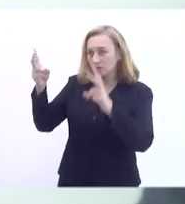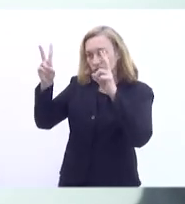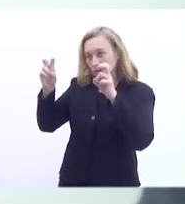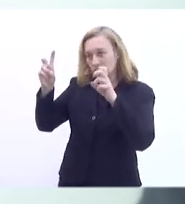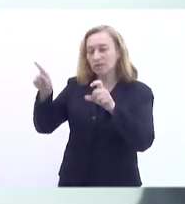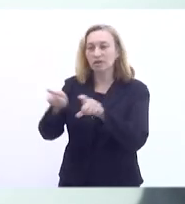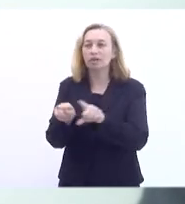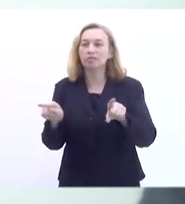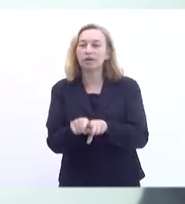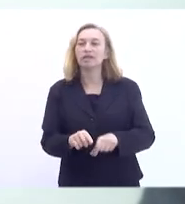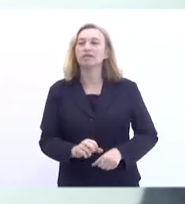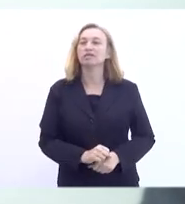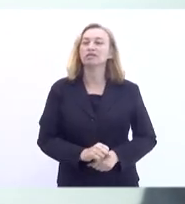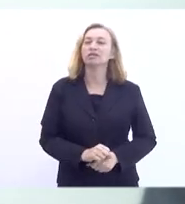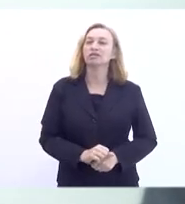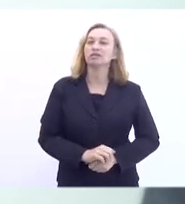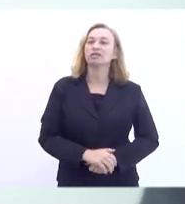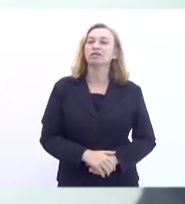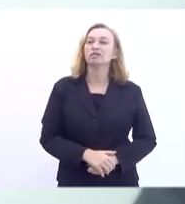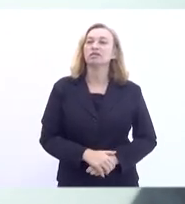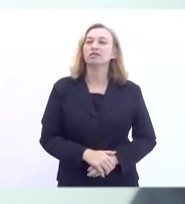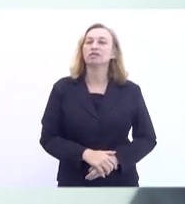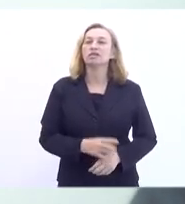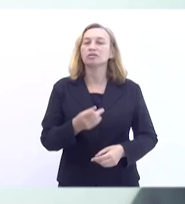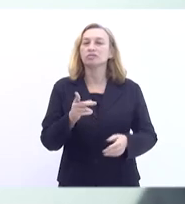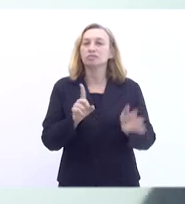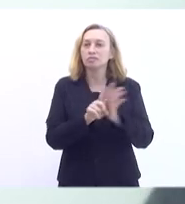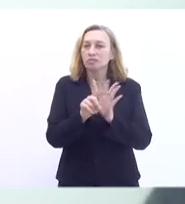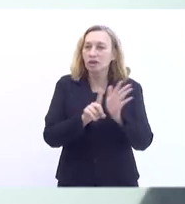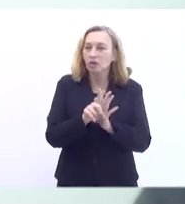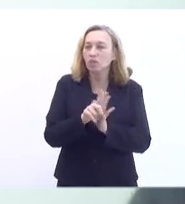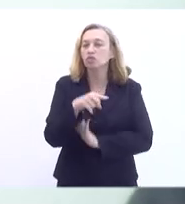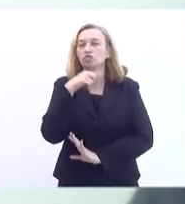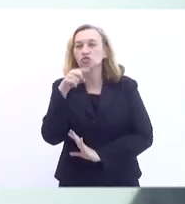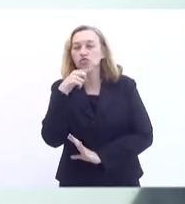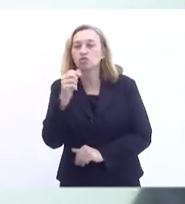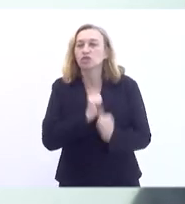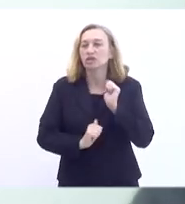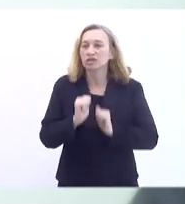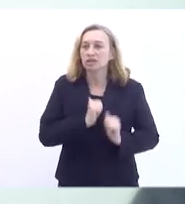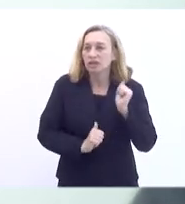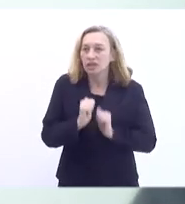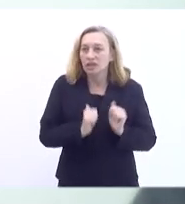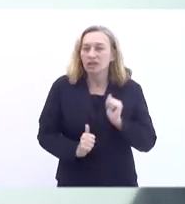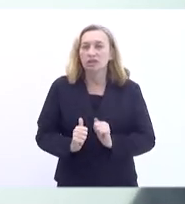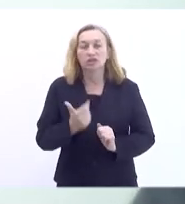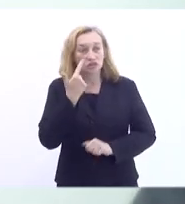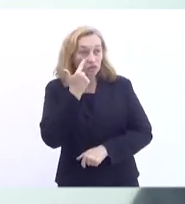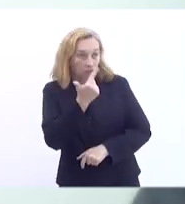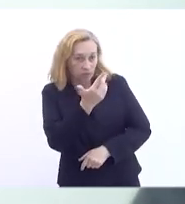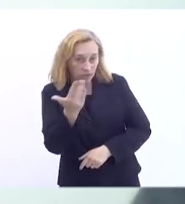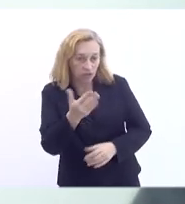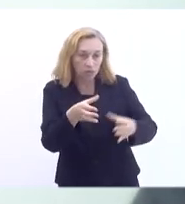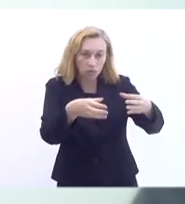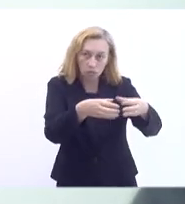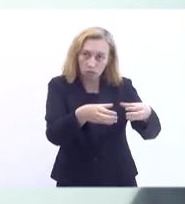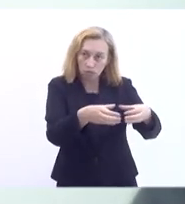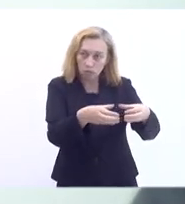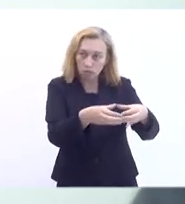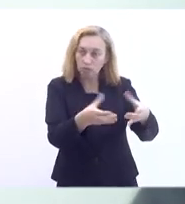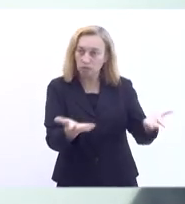também que geram né questionamentos já hum hum seis entender identifica aqui um grupo